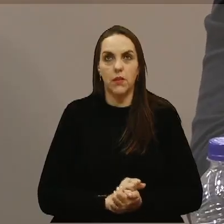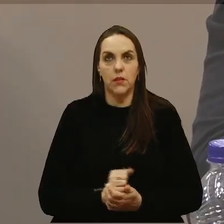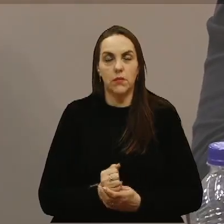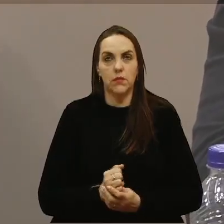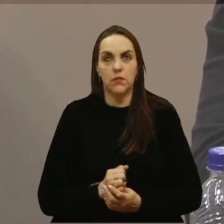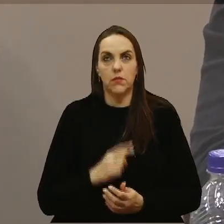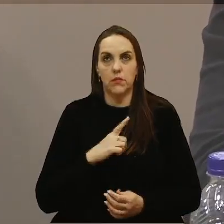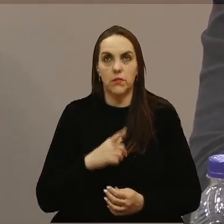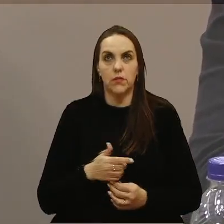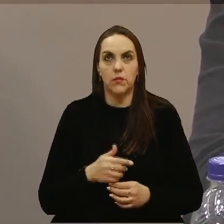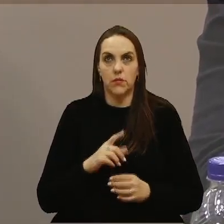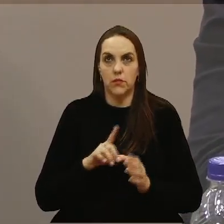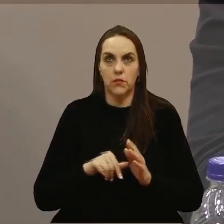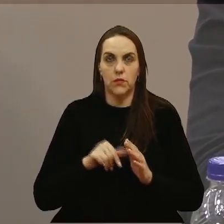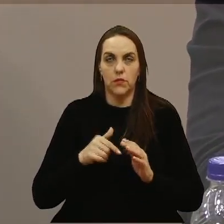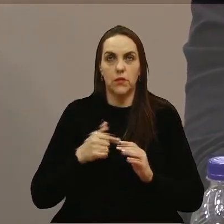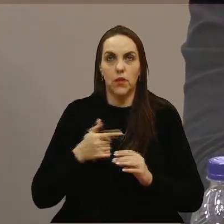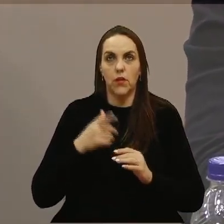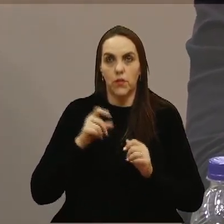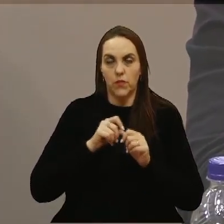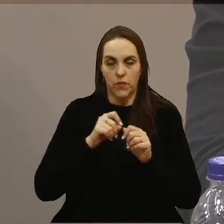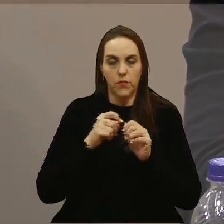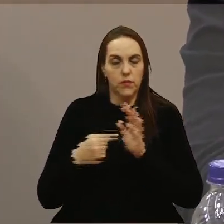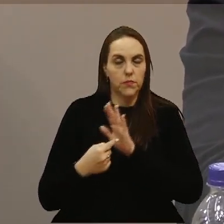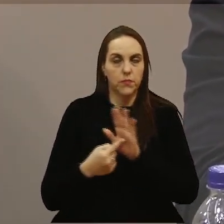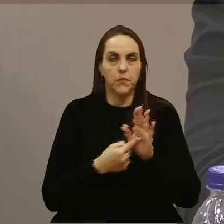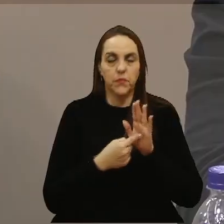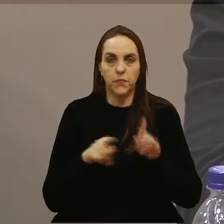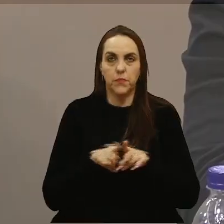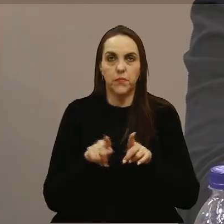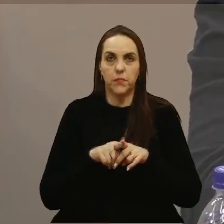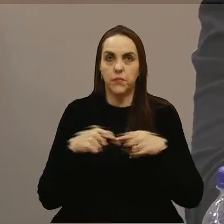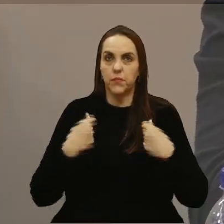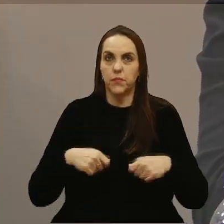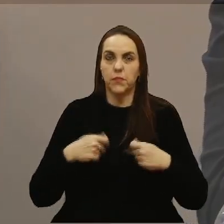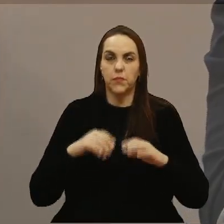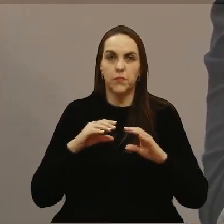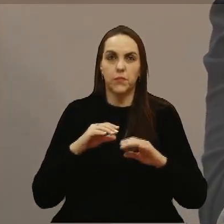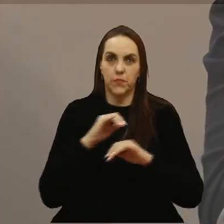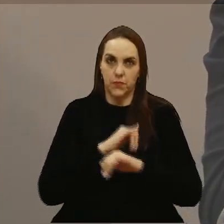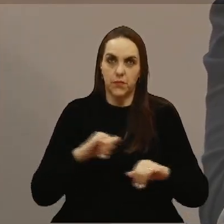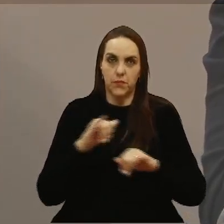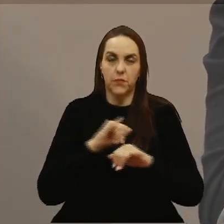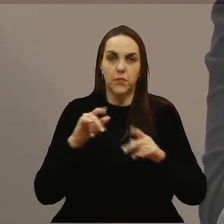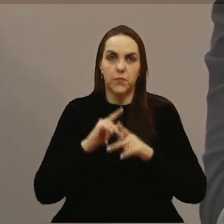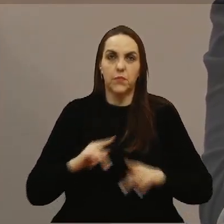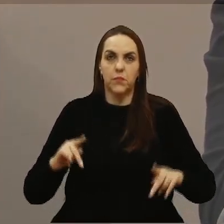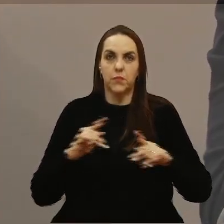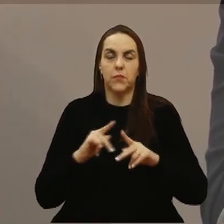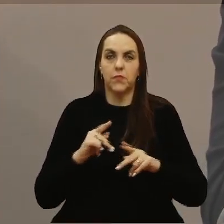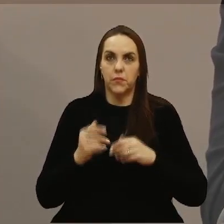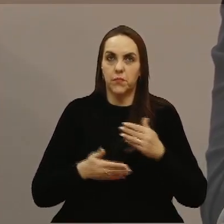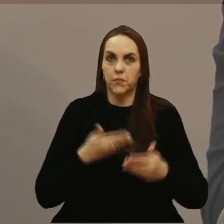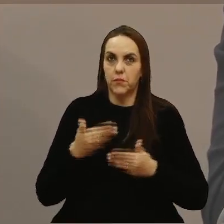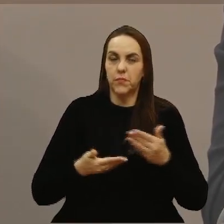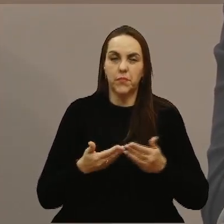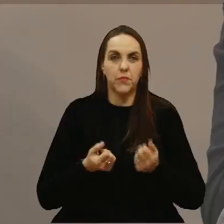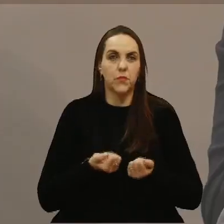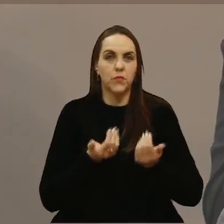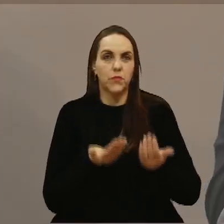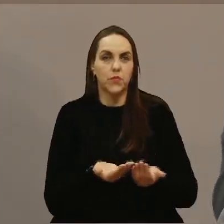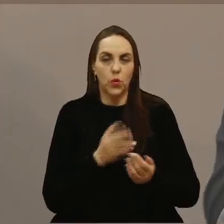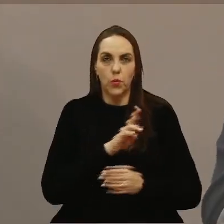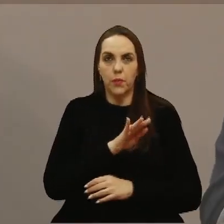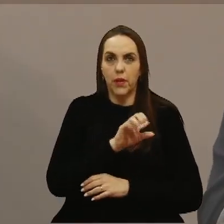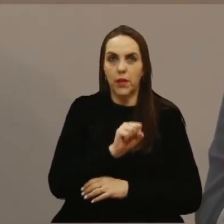nós comentamos e eu fiz, inclusive, apontamento sobre a necessidade de comunicar com a população os serviços que são oferecidos na UBS, na UPA, diferenciar,